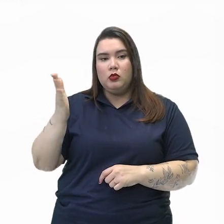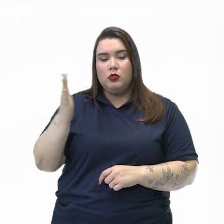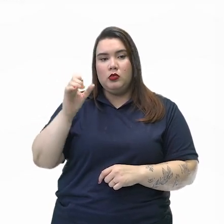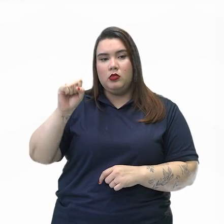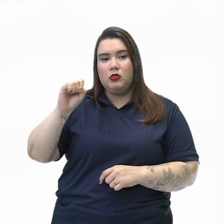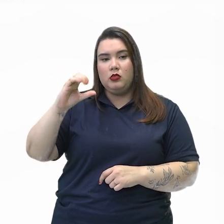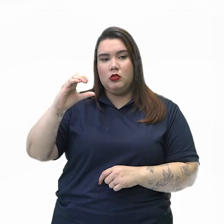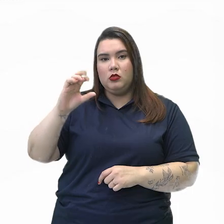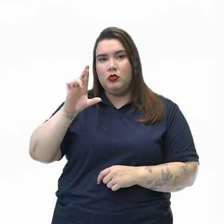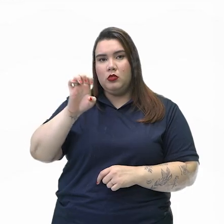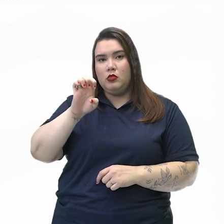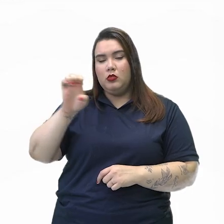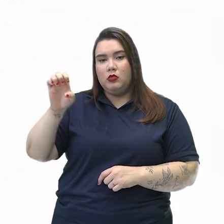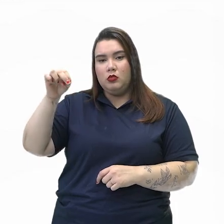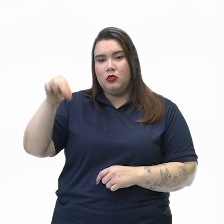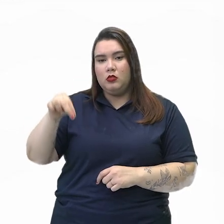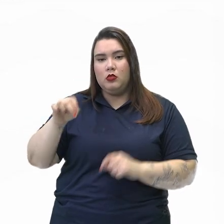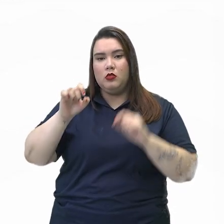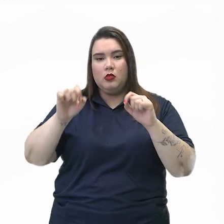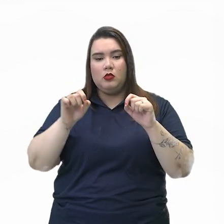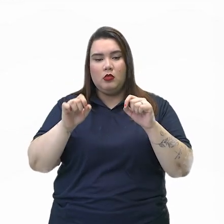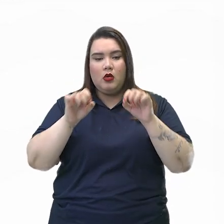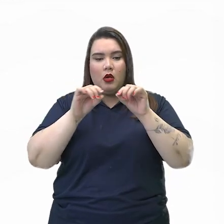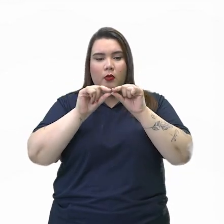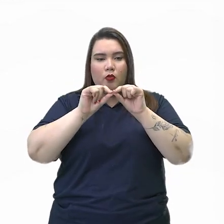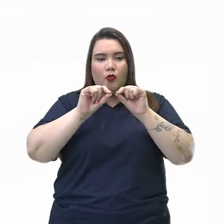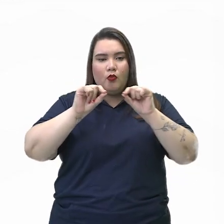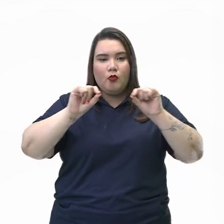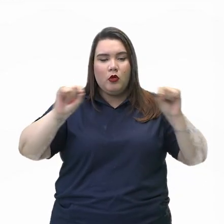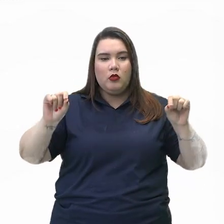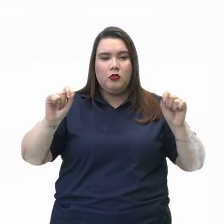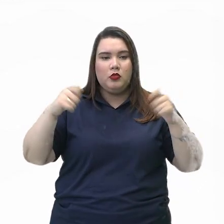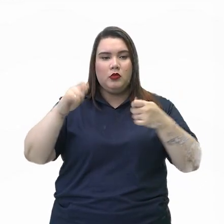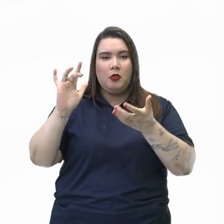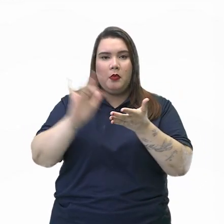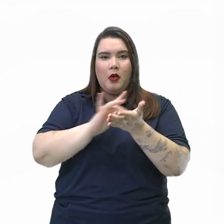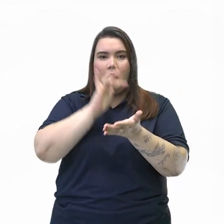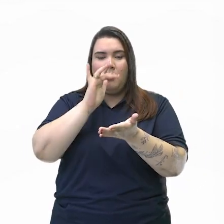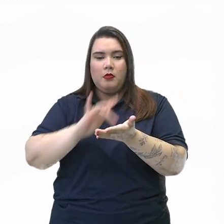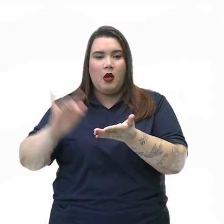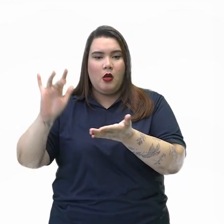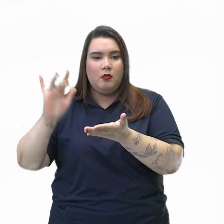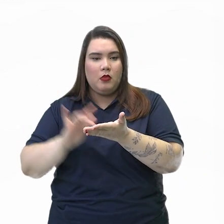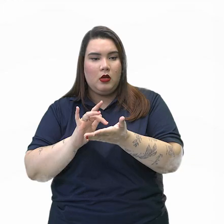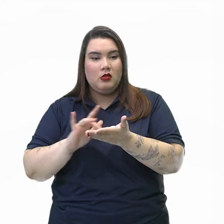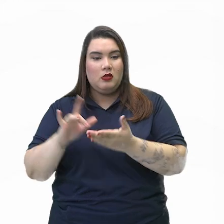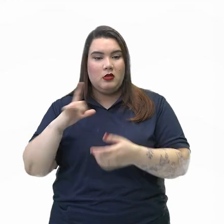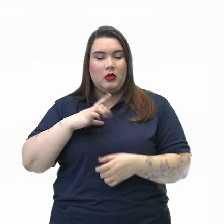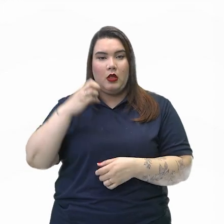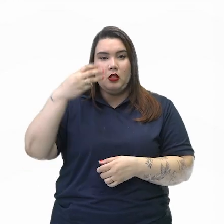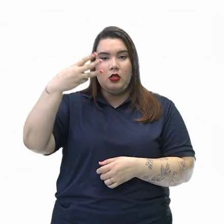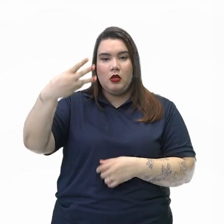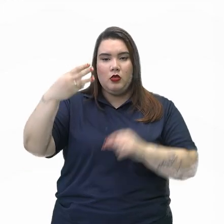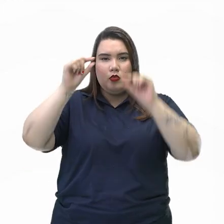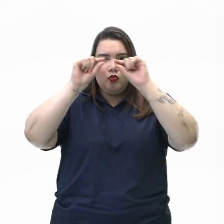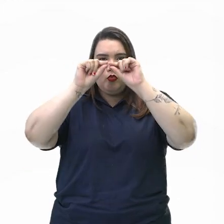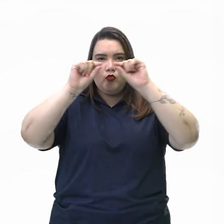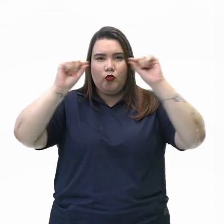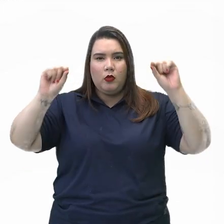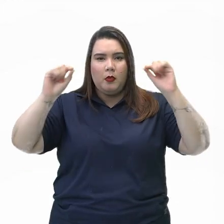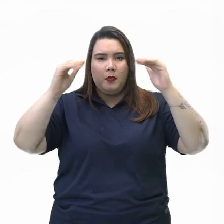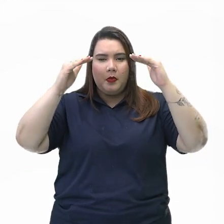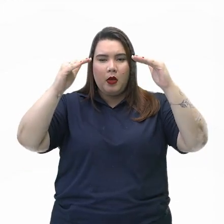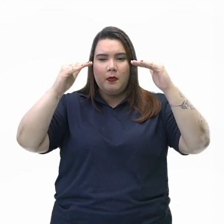Touchscreen são telas sensíveis ao toque. São formadas por 3 camadas bem